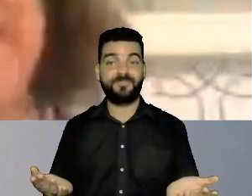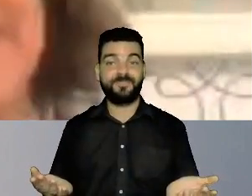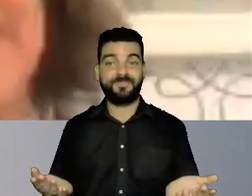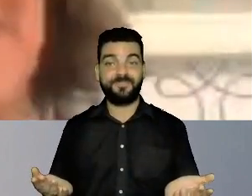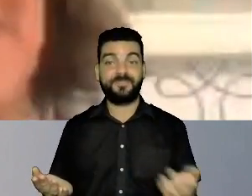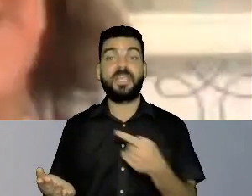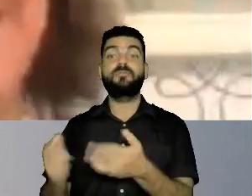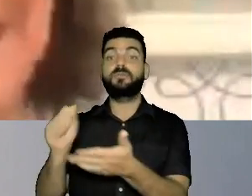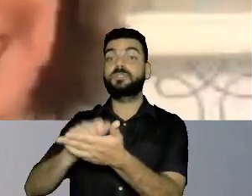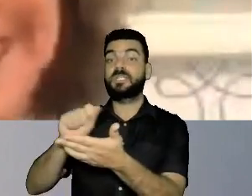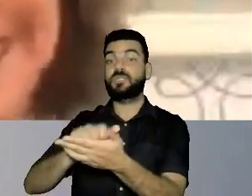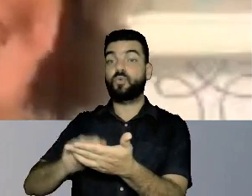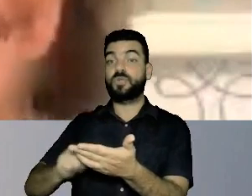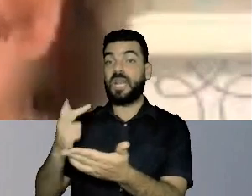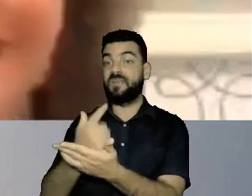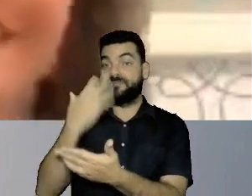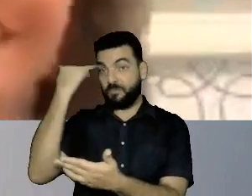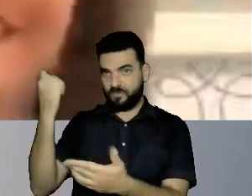né?